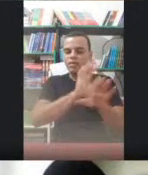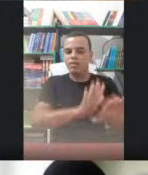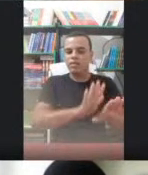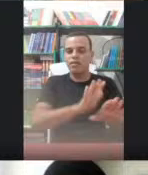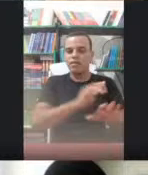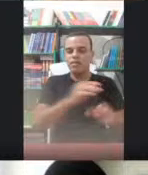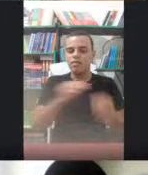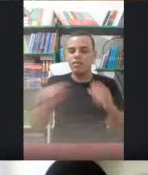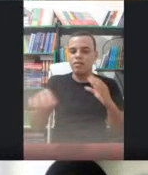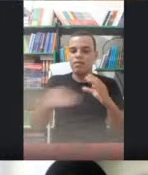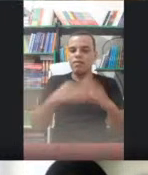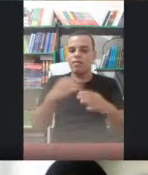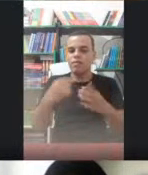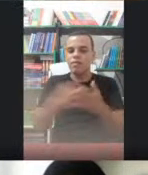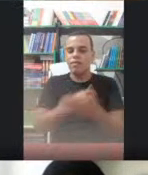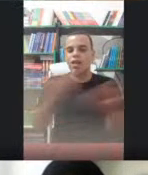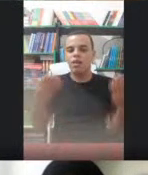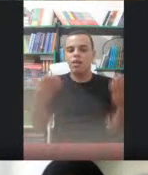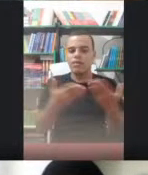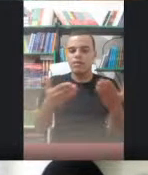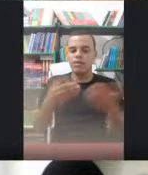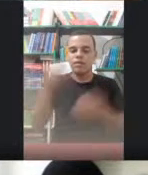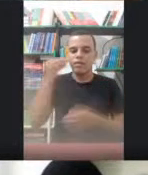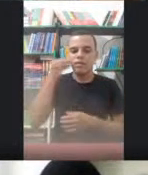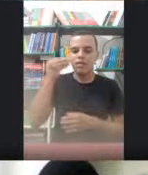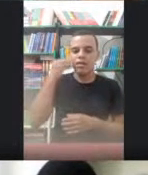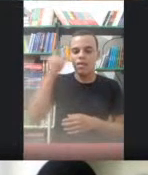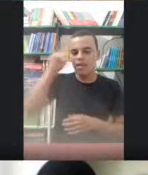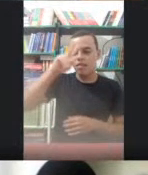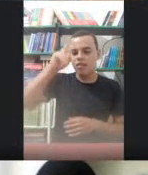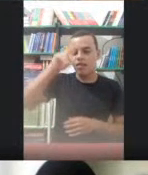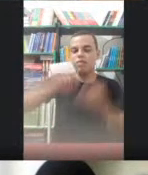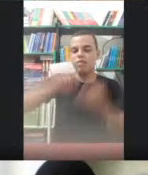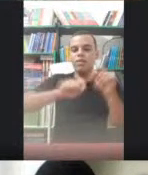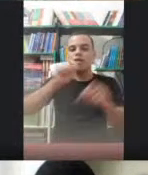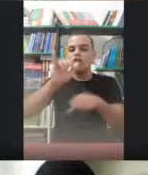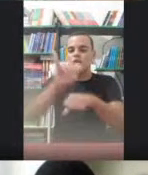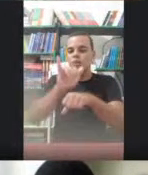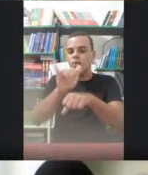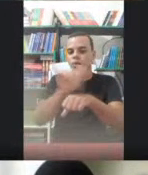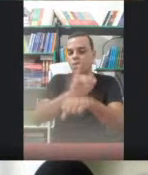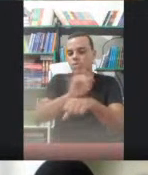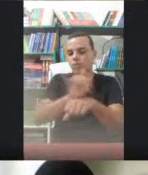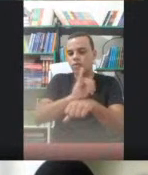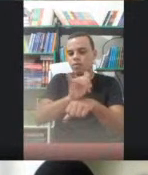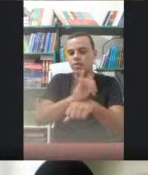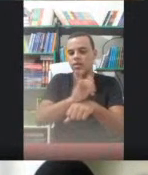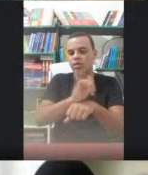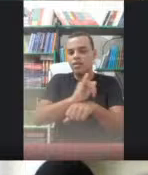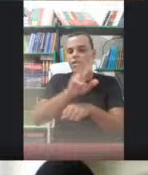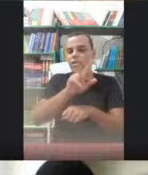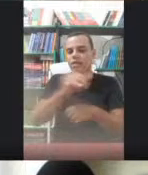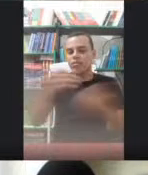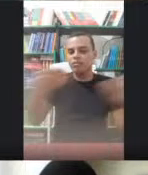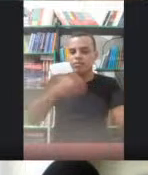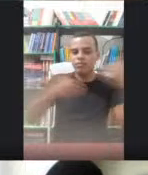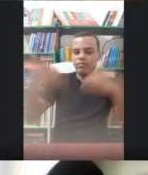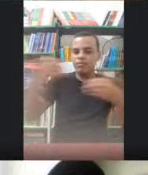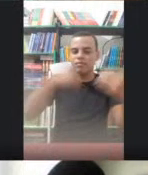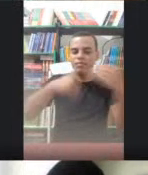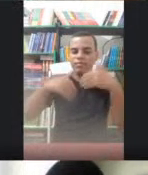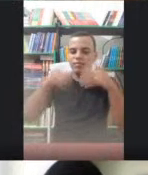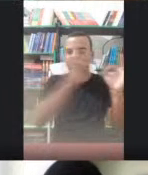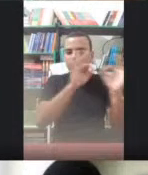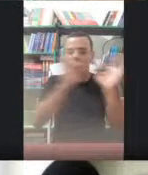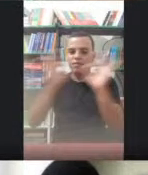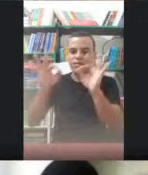tal, e a gente também tentar lembrar aí que o YouTube está acolhendo outros participantes, então a gente tem, não só nesse